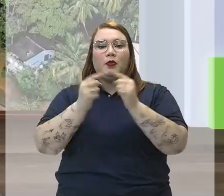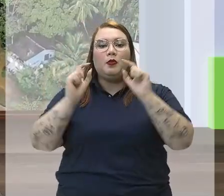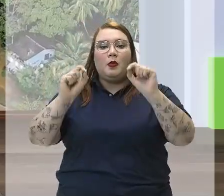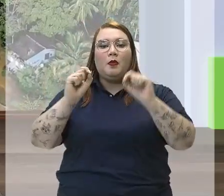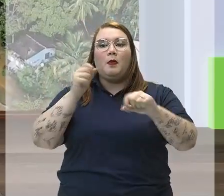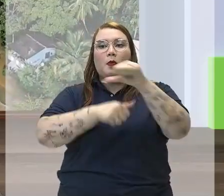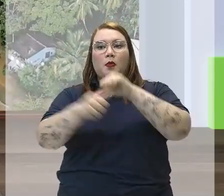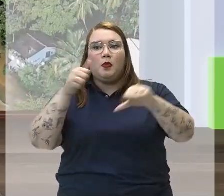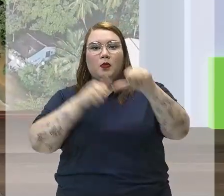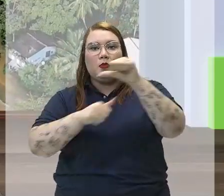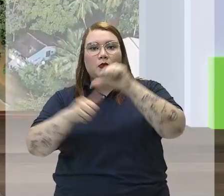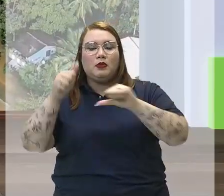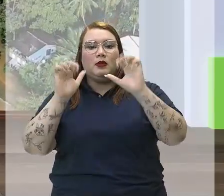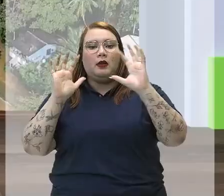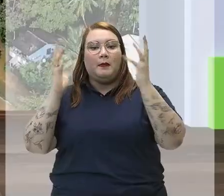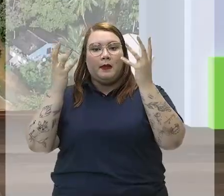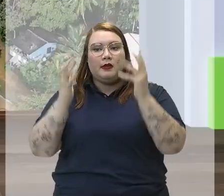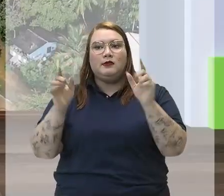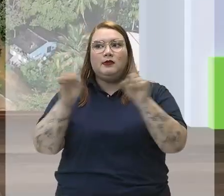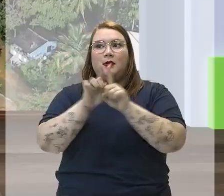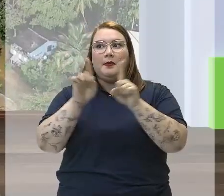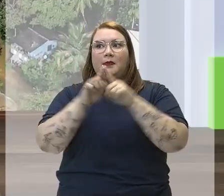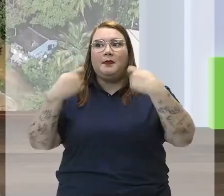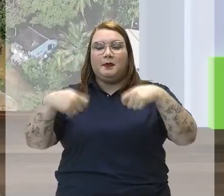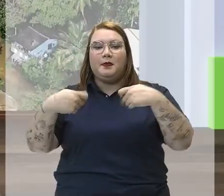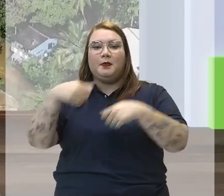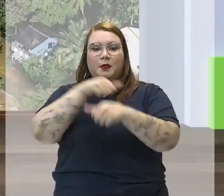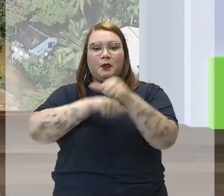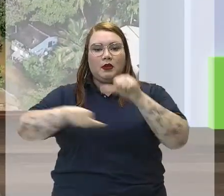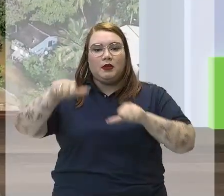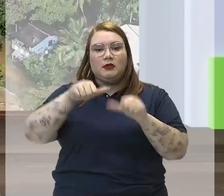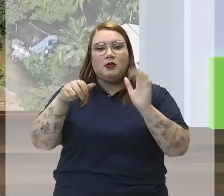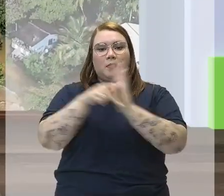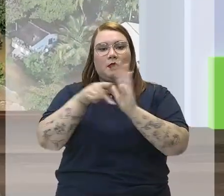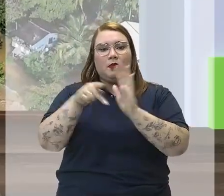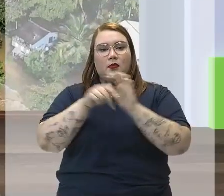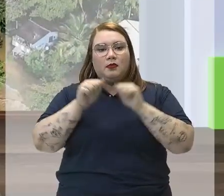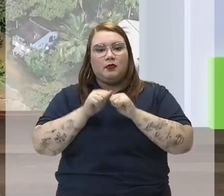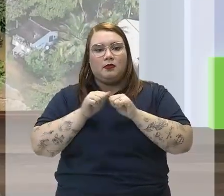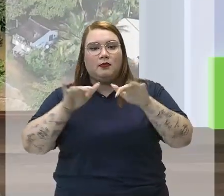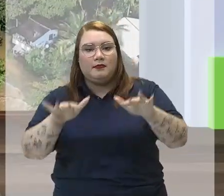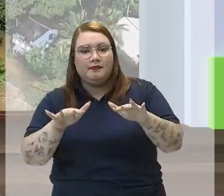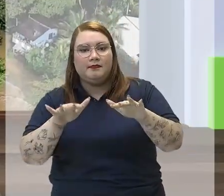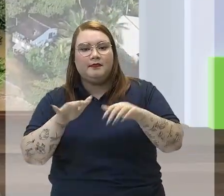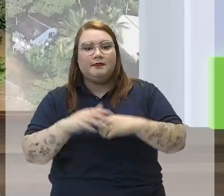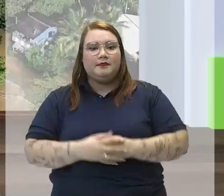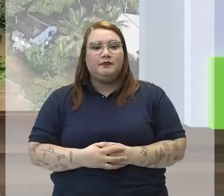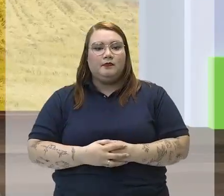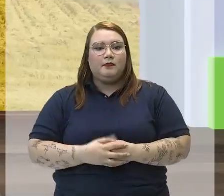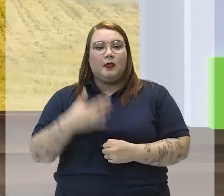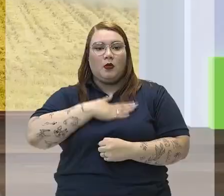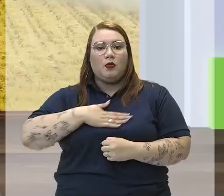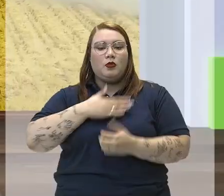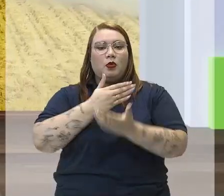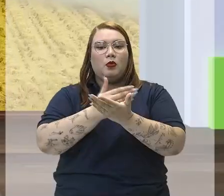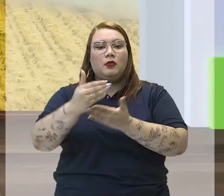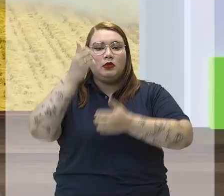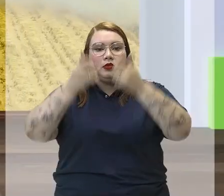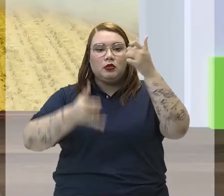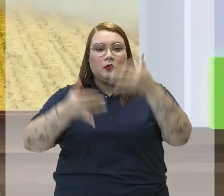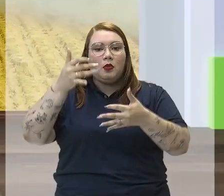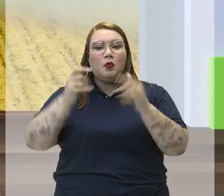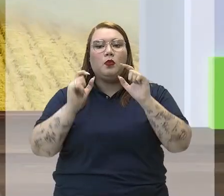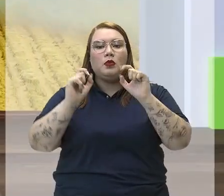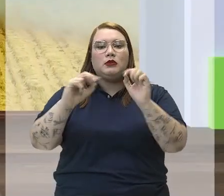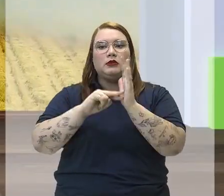mudanças climáticas e a necessidade de mudança na matriz energética mundial. Bem, eu gostaria de começar essa fala definindo o